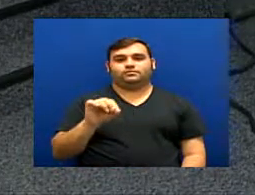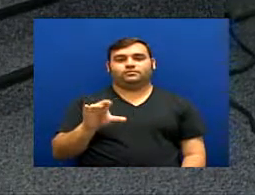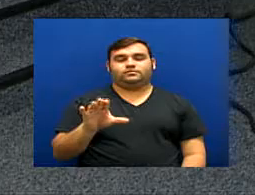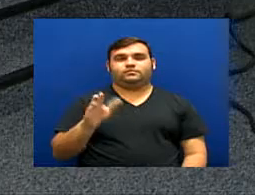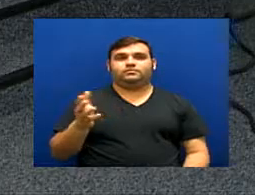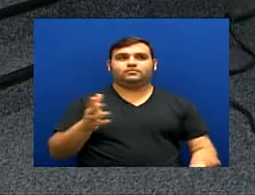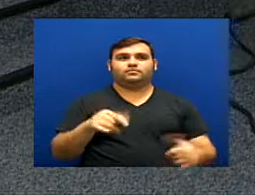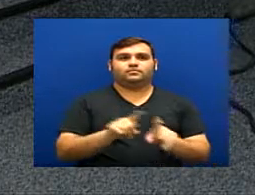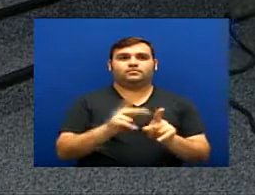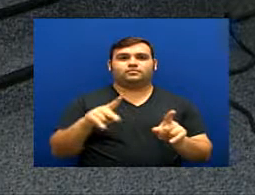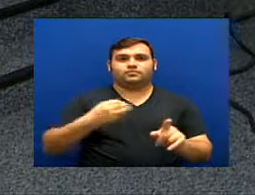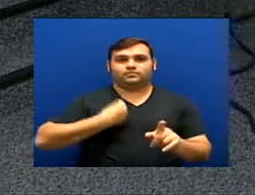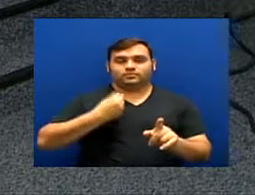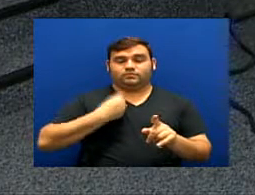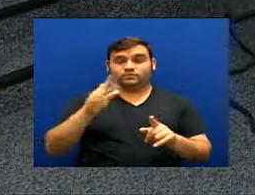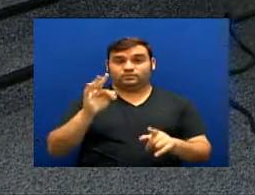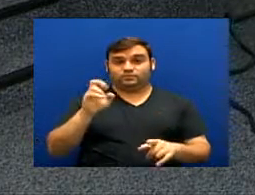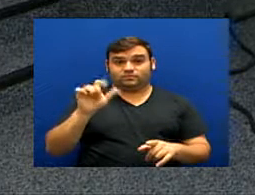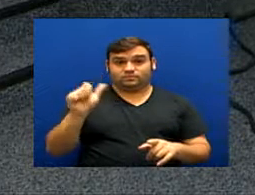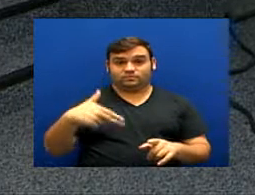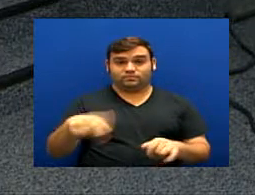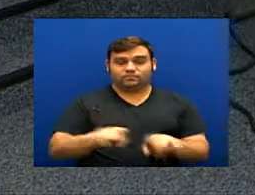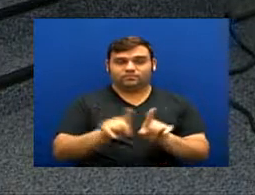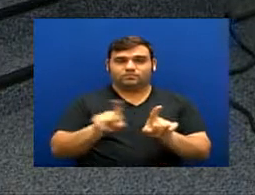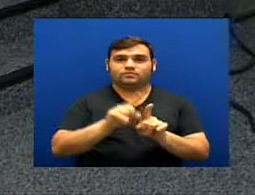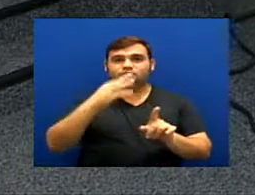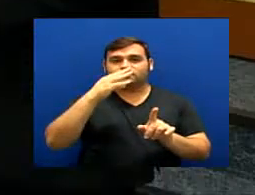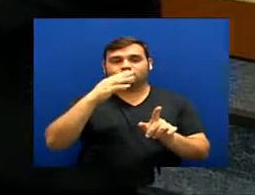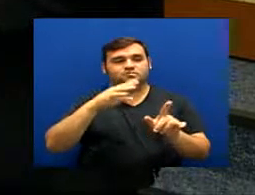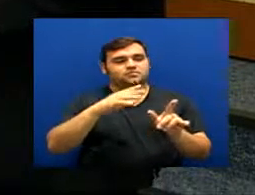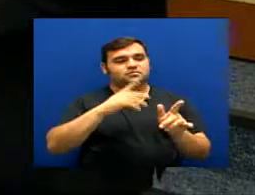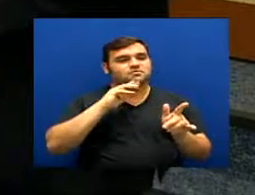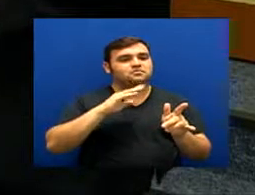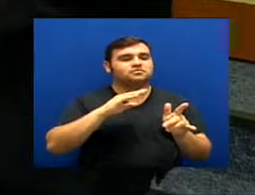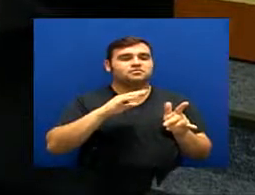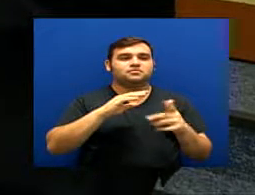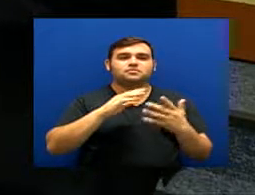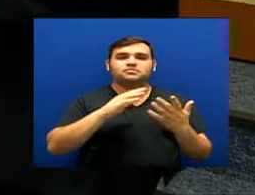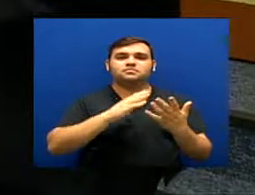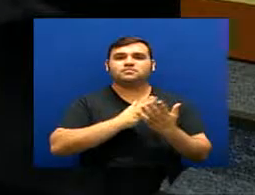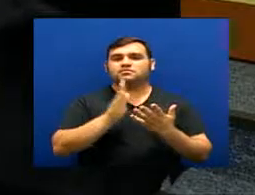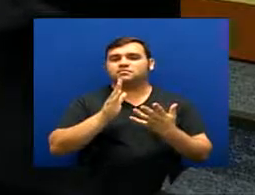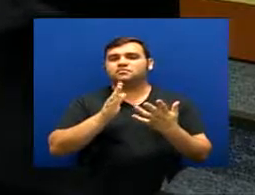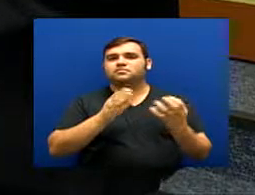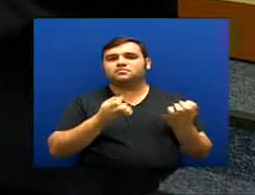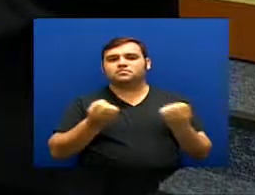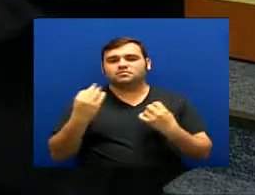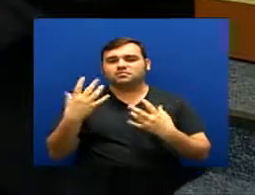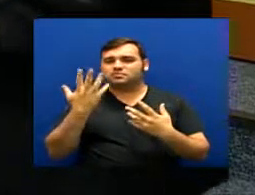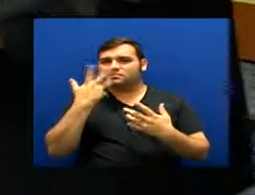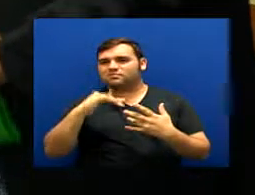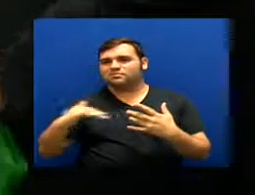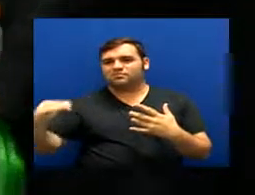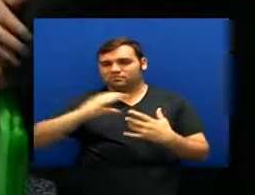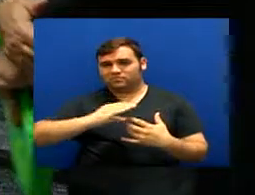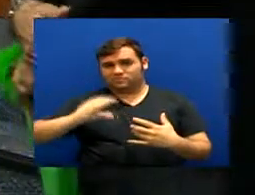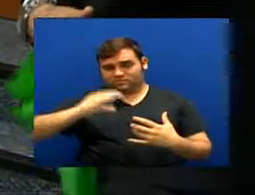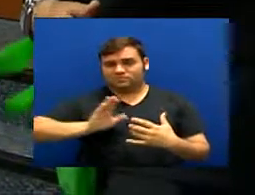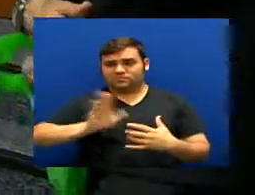oração, ela é feita pela irmã Nicole, e é uma oração do Evangelho do dia, onde a